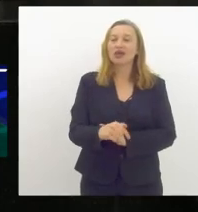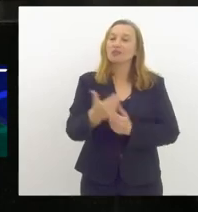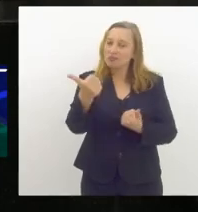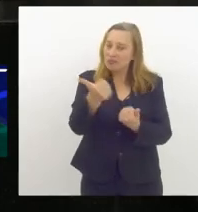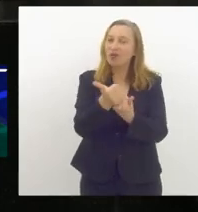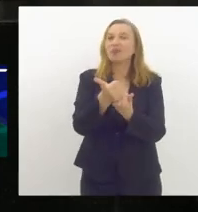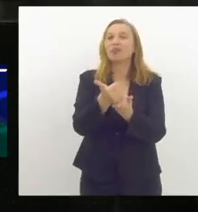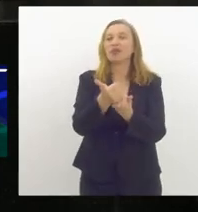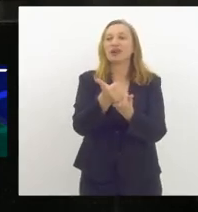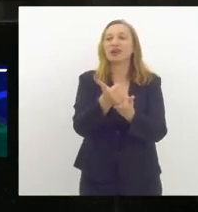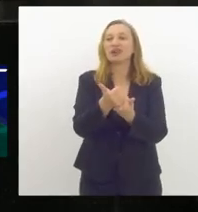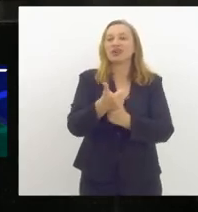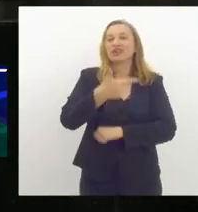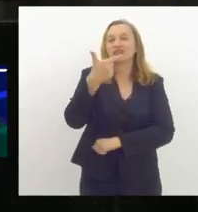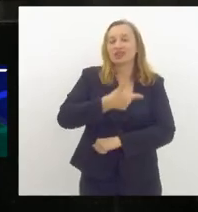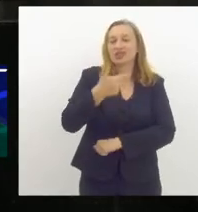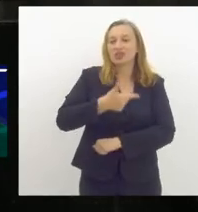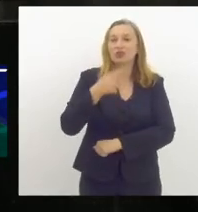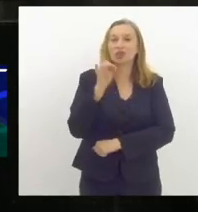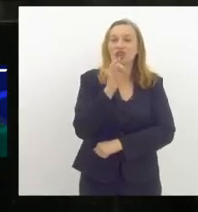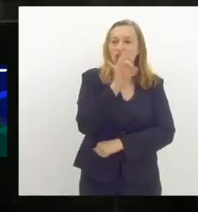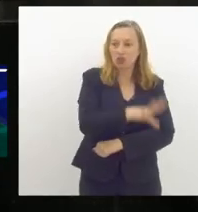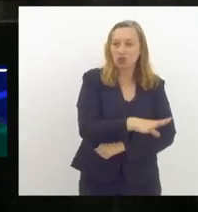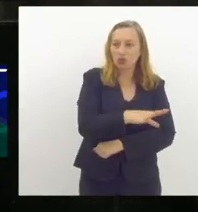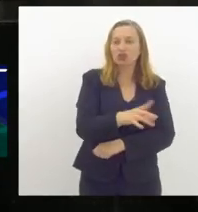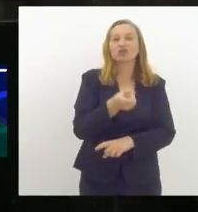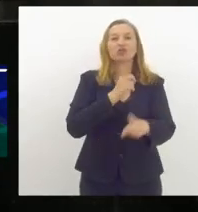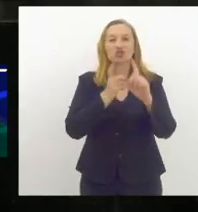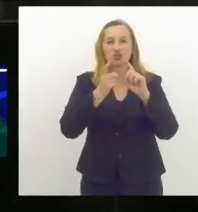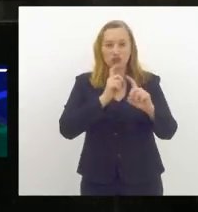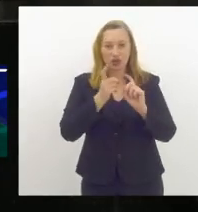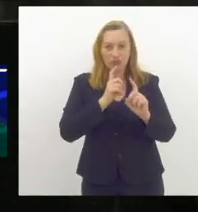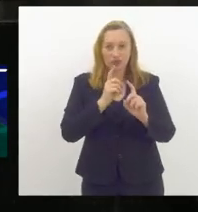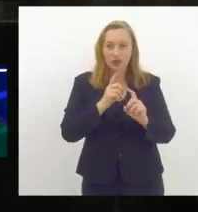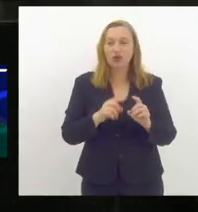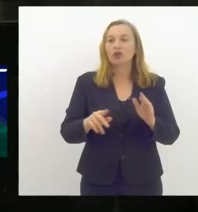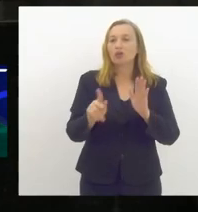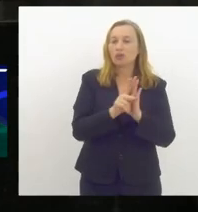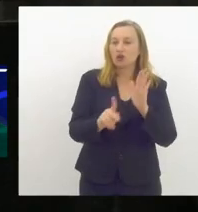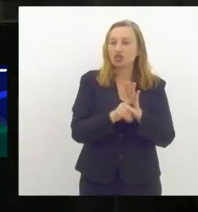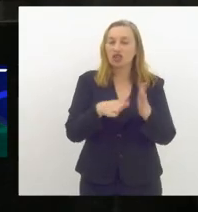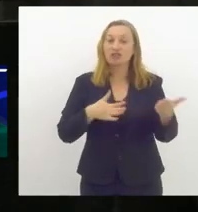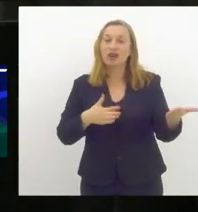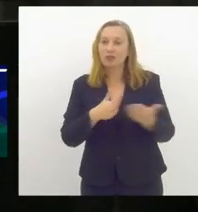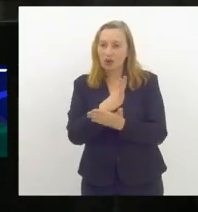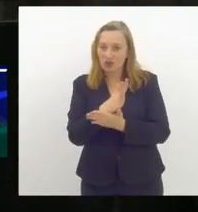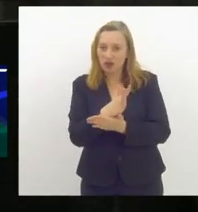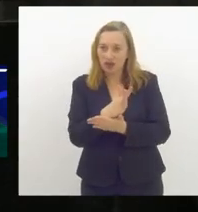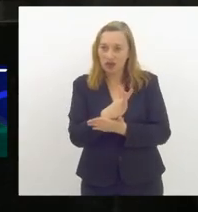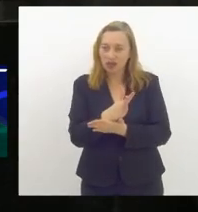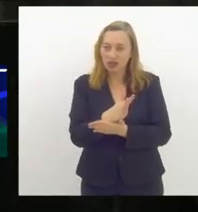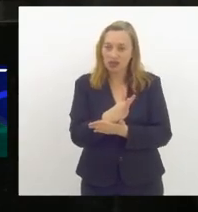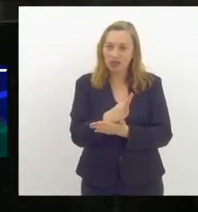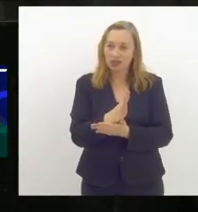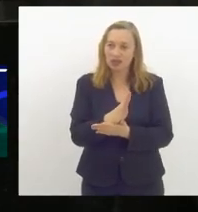apoiar a segunda e última discussão o projeto será aprovado e as categorias